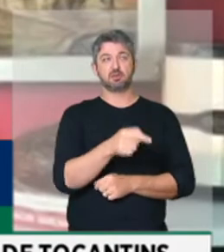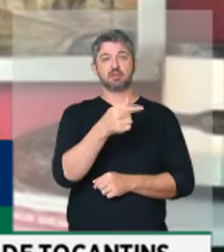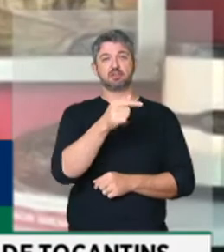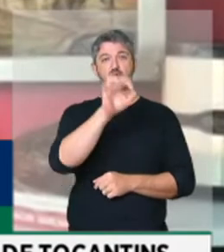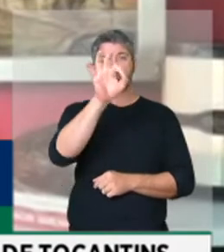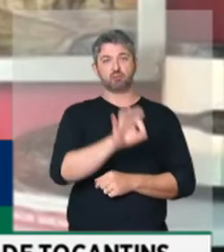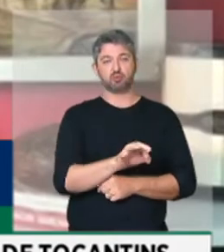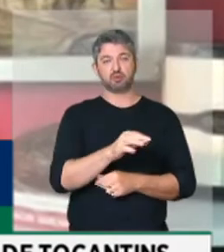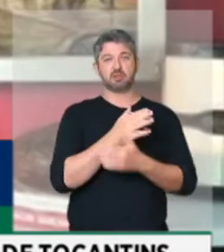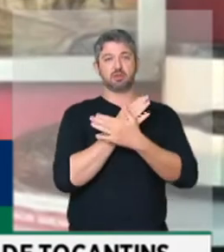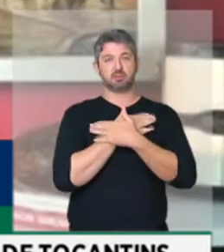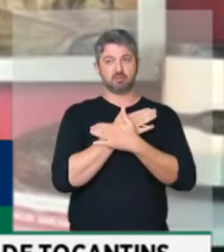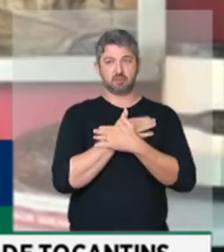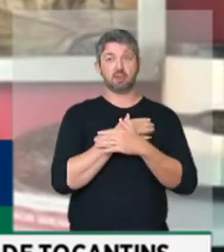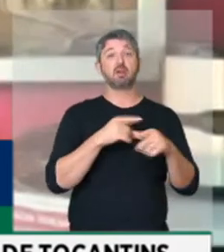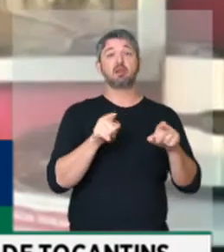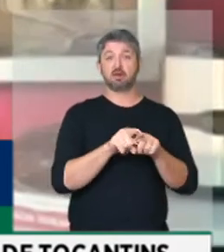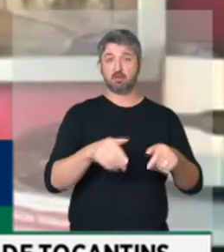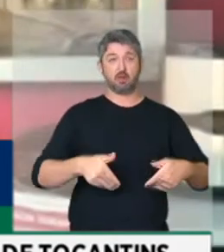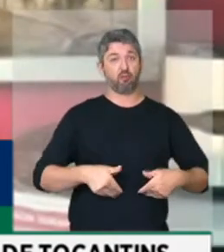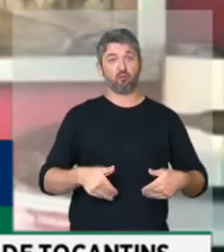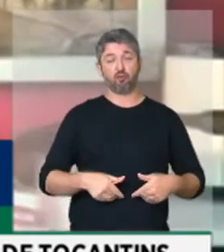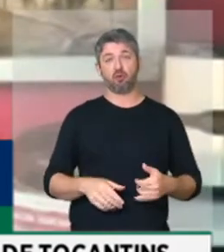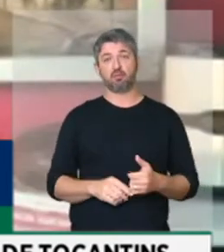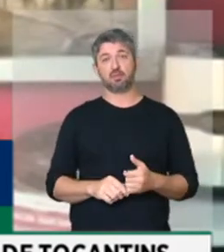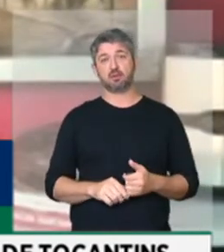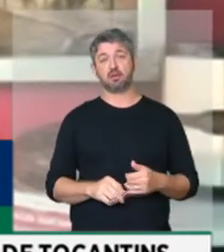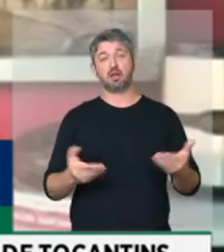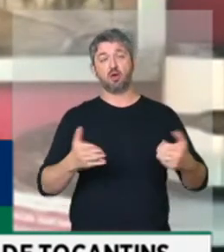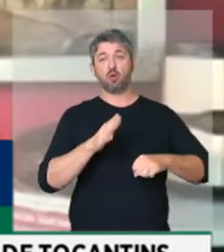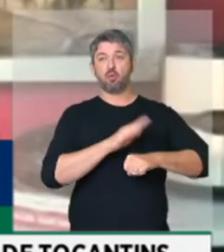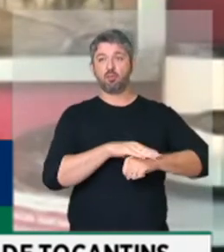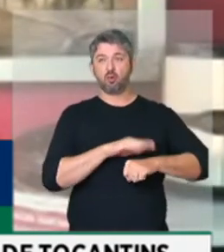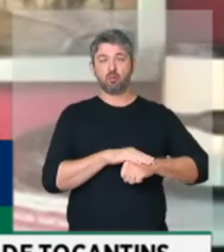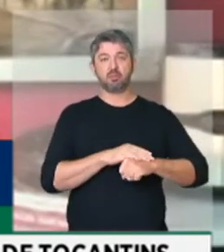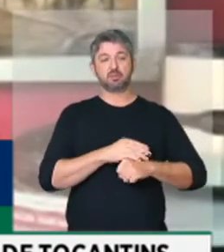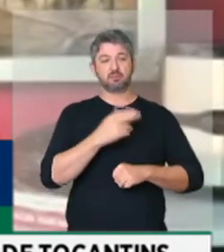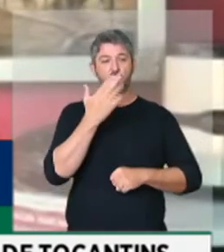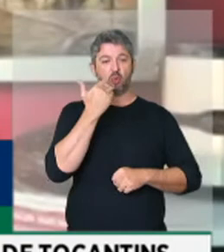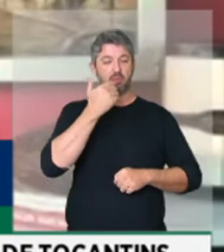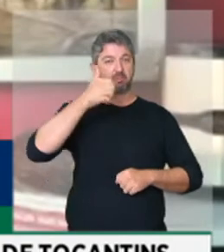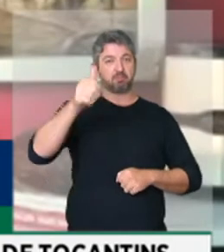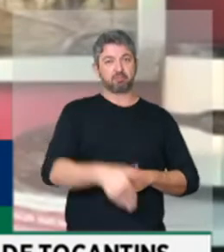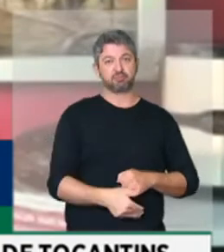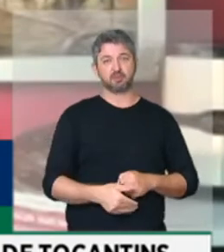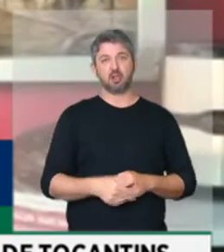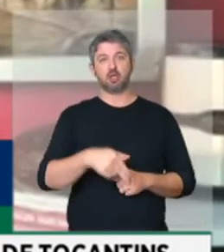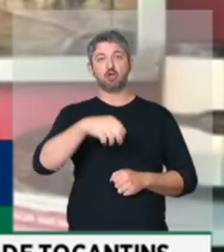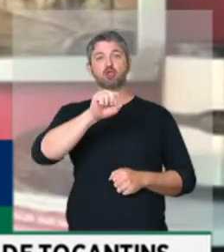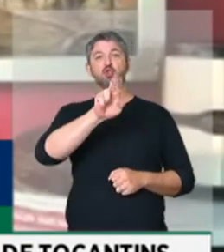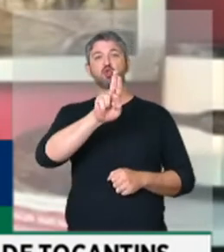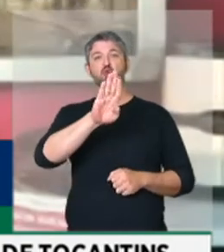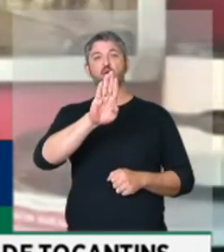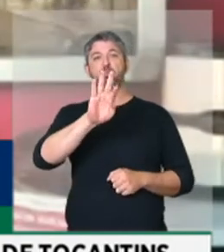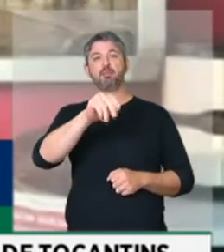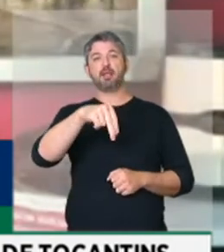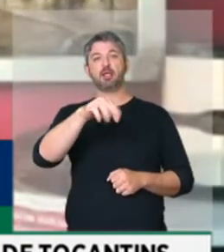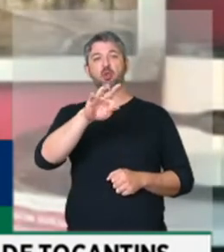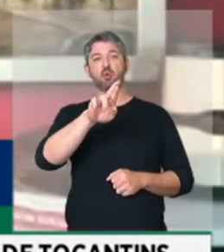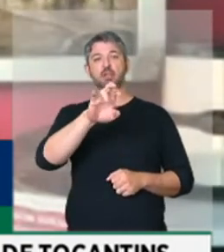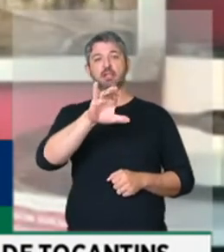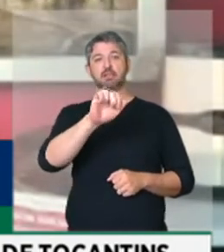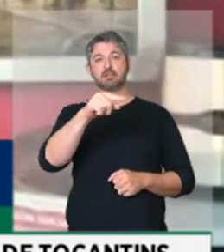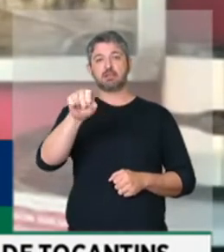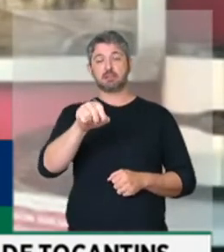22,7% dos desempregados também estão passando fome, estão em situação de subnutrição no nosso país. Enquanto isso, nós temos uma